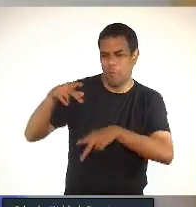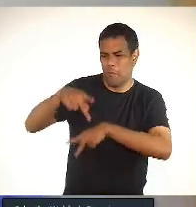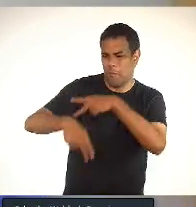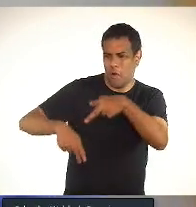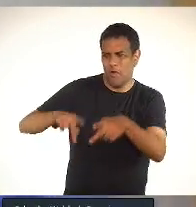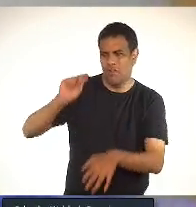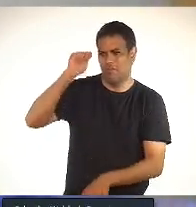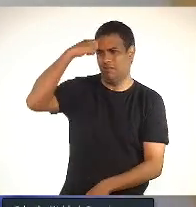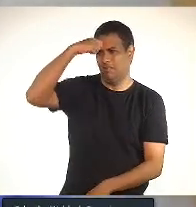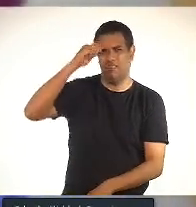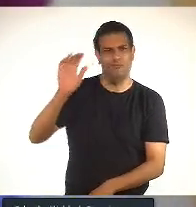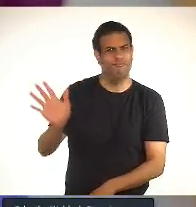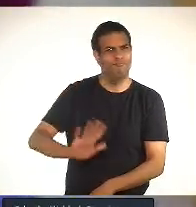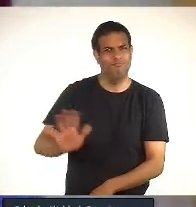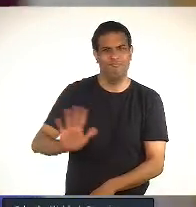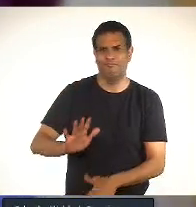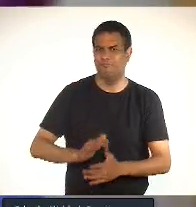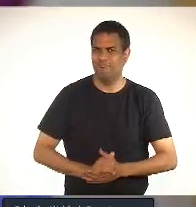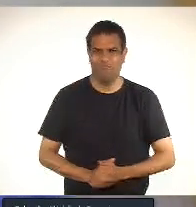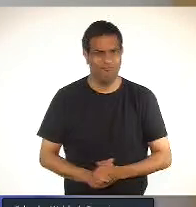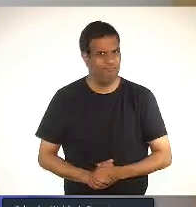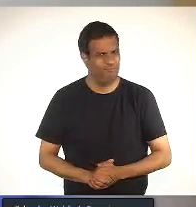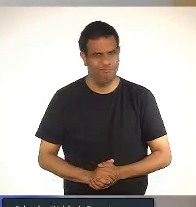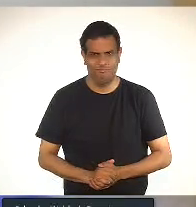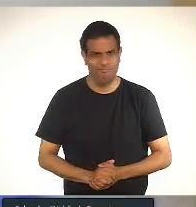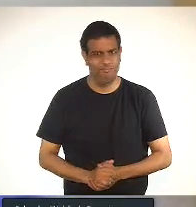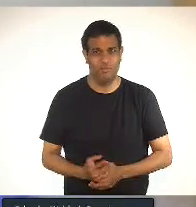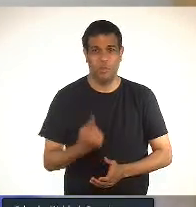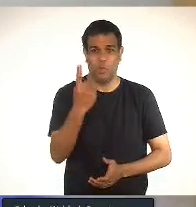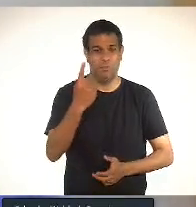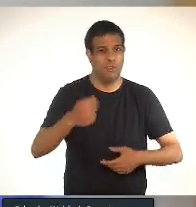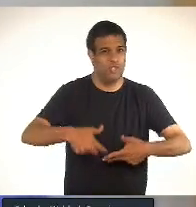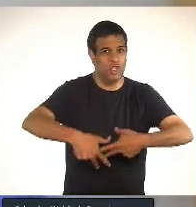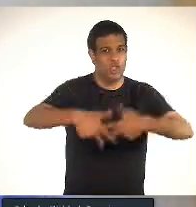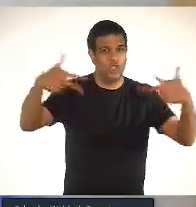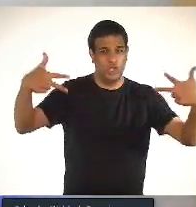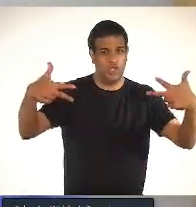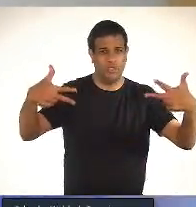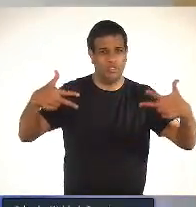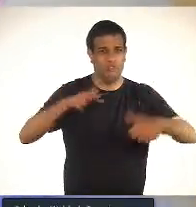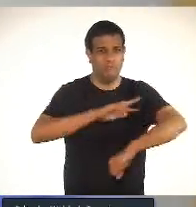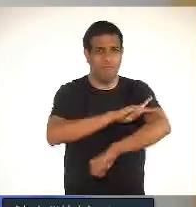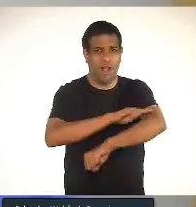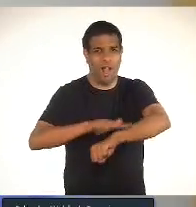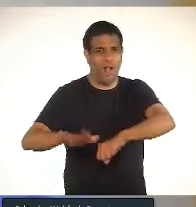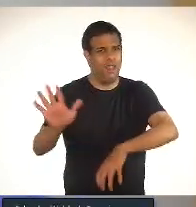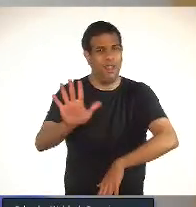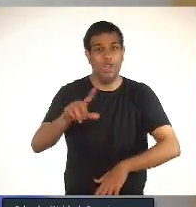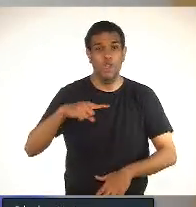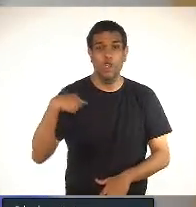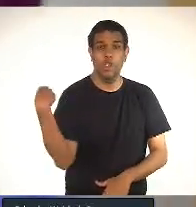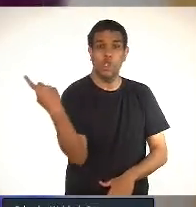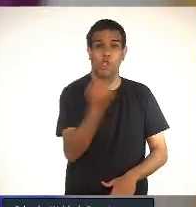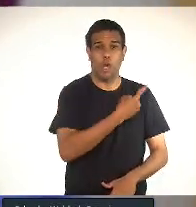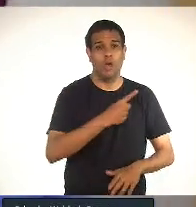não é uma questão apenas de uma etnia ou de uma raça, é do conjunto da sociedade,